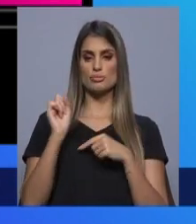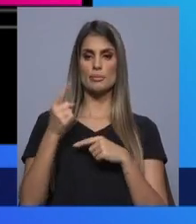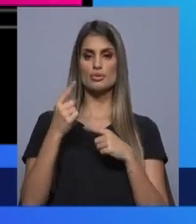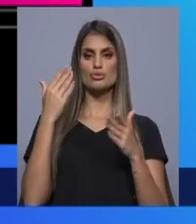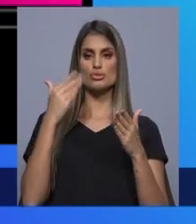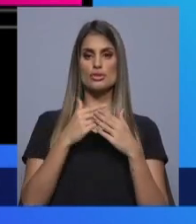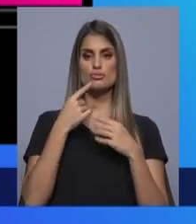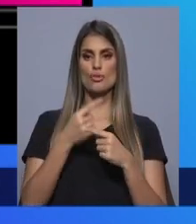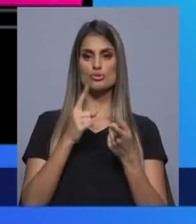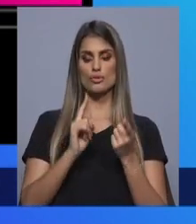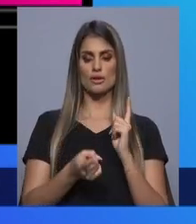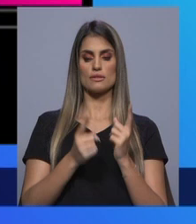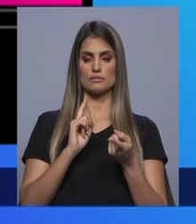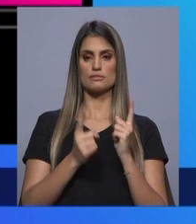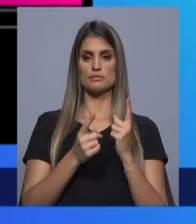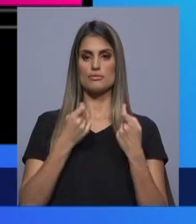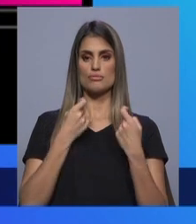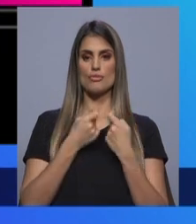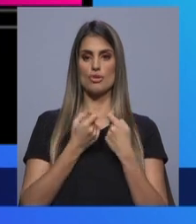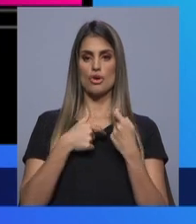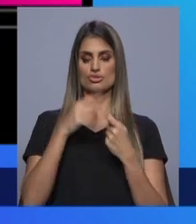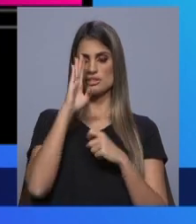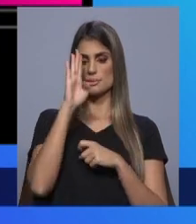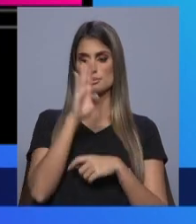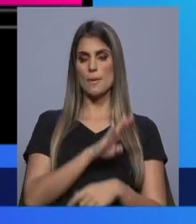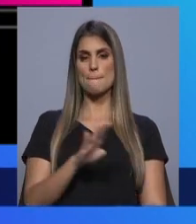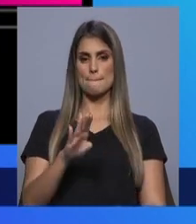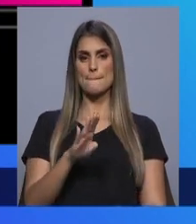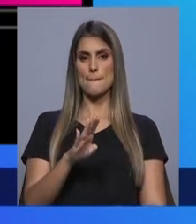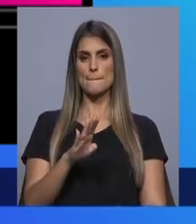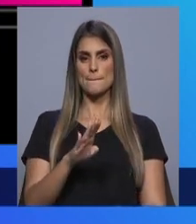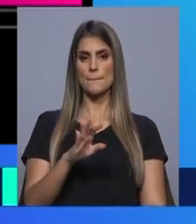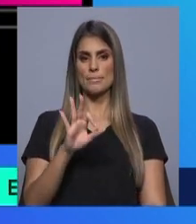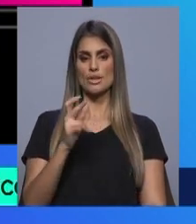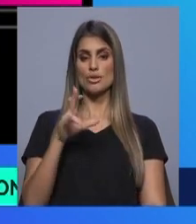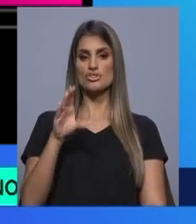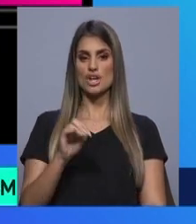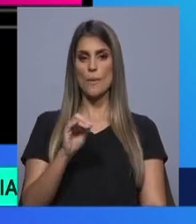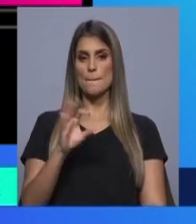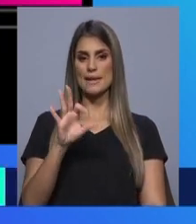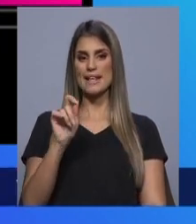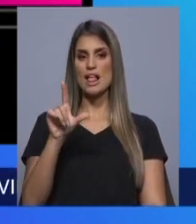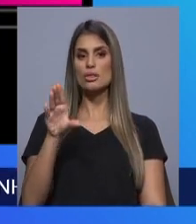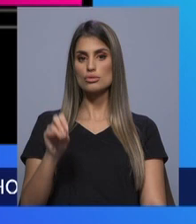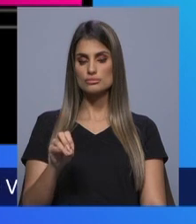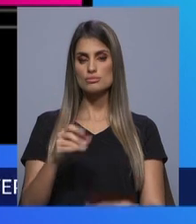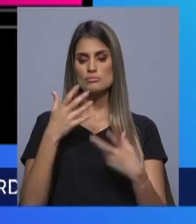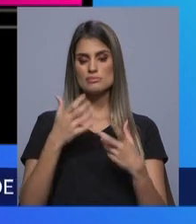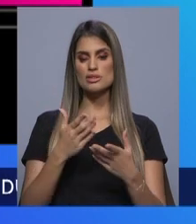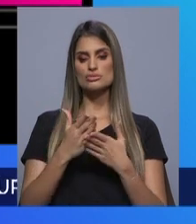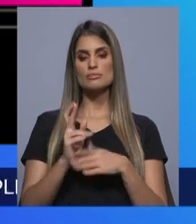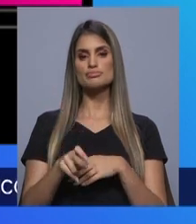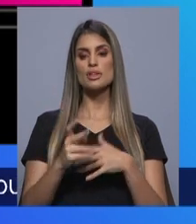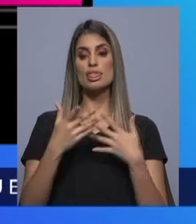resultados dizem que batem certo com aquilo que nós já desconfiávamos. Era um universo cheio de hidrogênio e hélio, sobretudo isso. Os elementos mais pesados só vieram